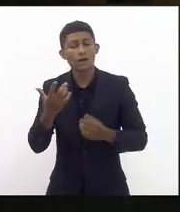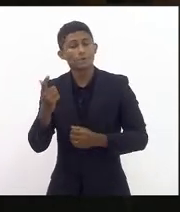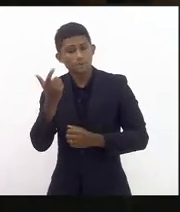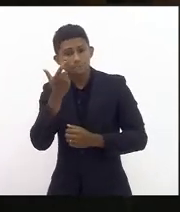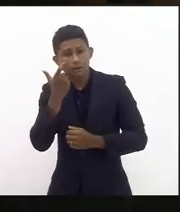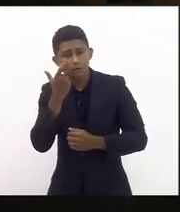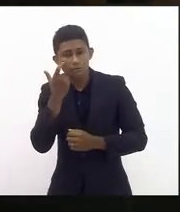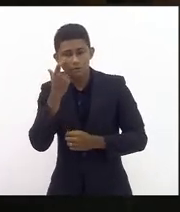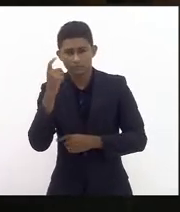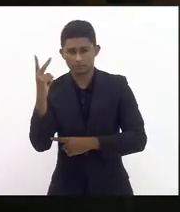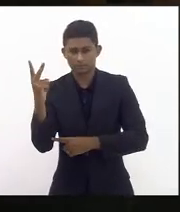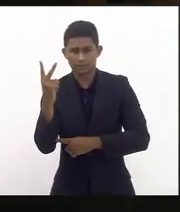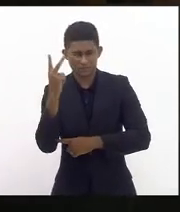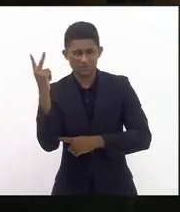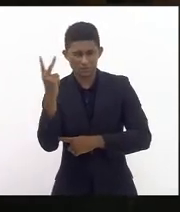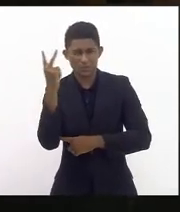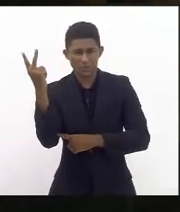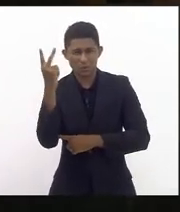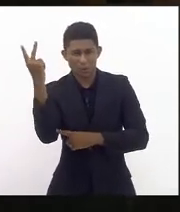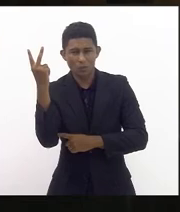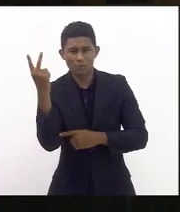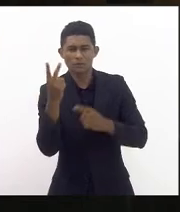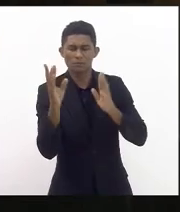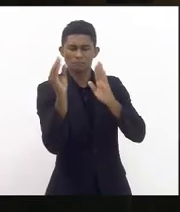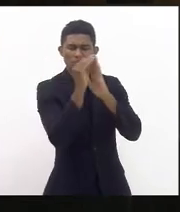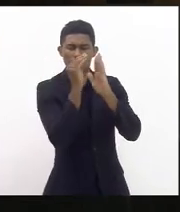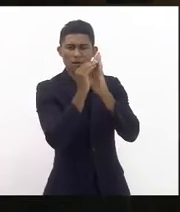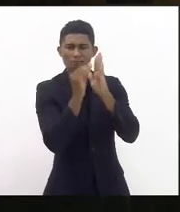os valores que estão hoje lançados